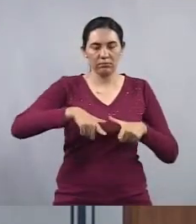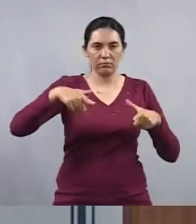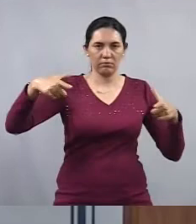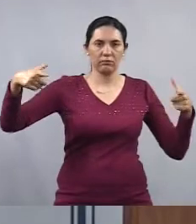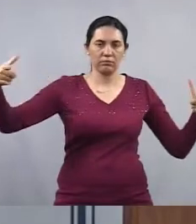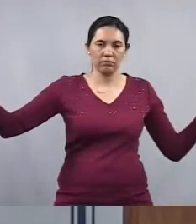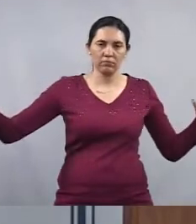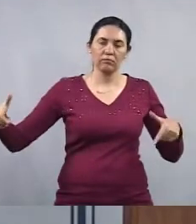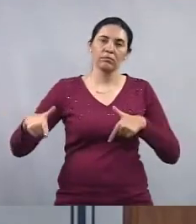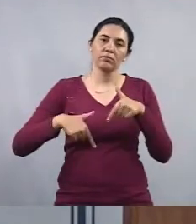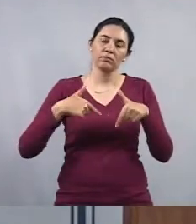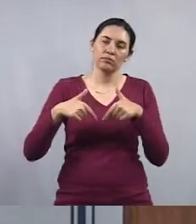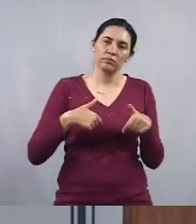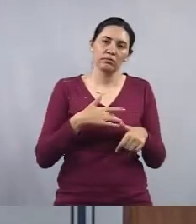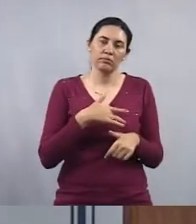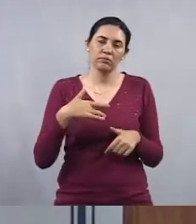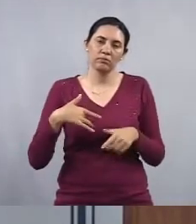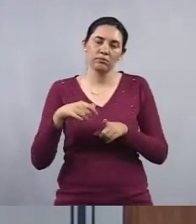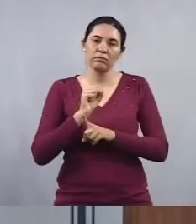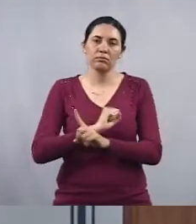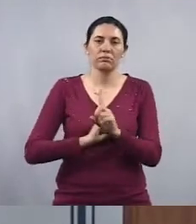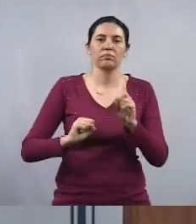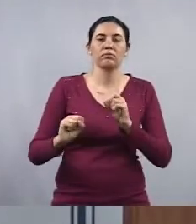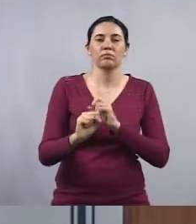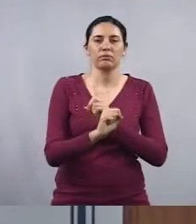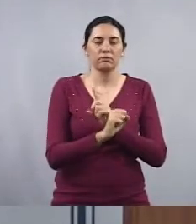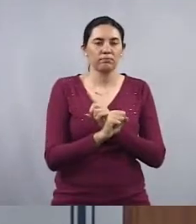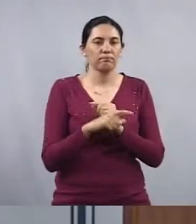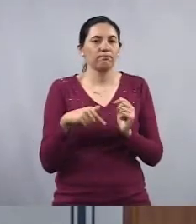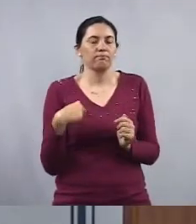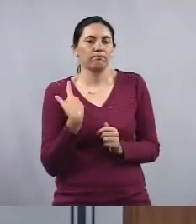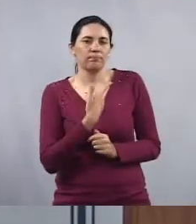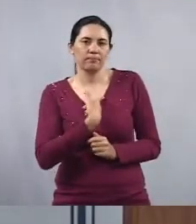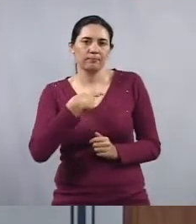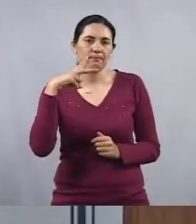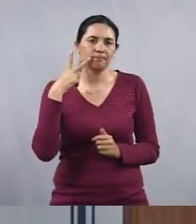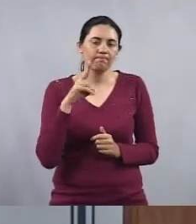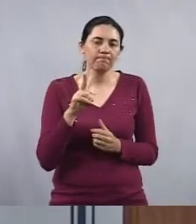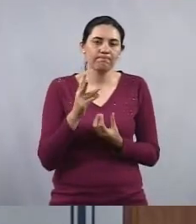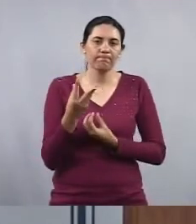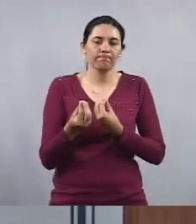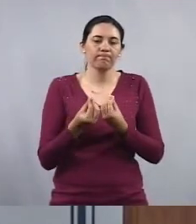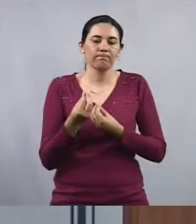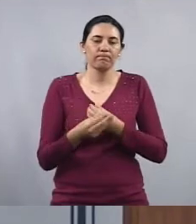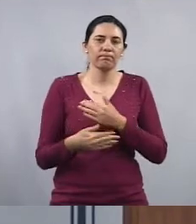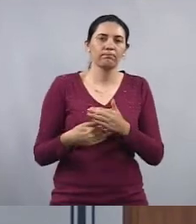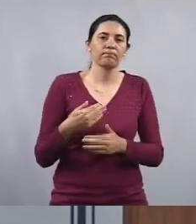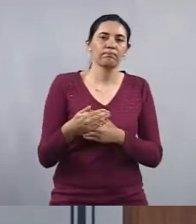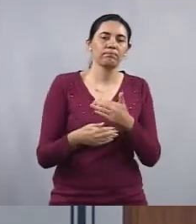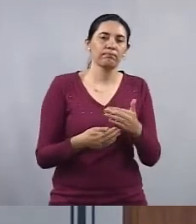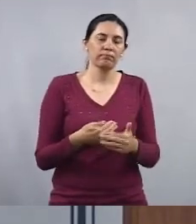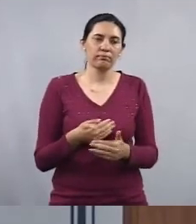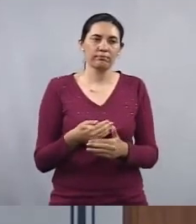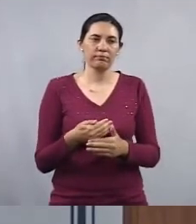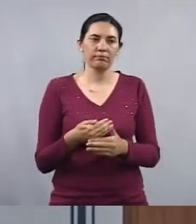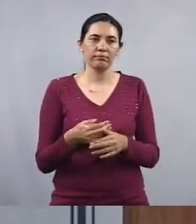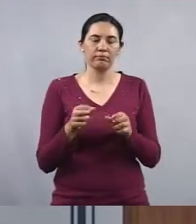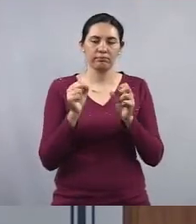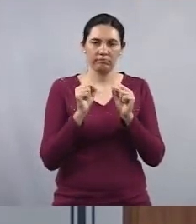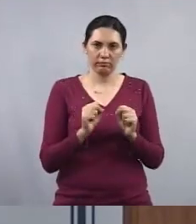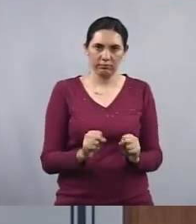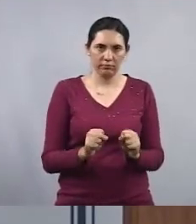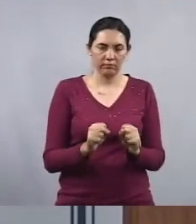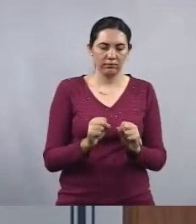saúde, para o serviço de assistência social, para nós verificarmos como está essa situação e para podermos